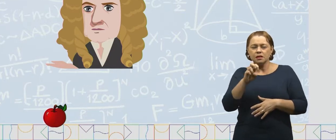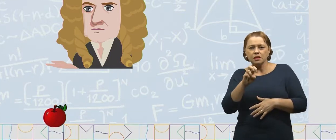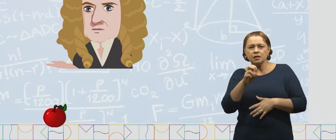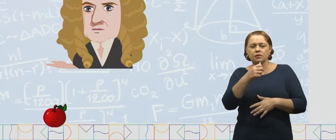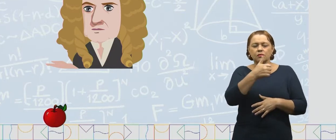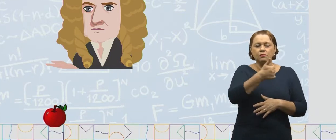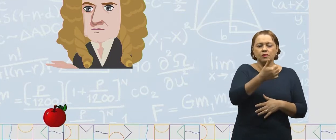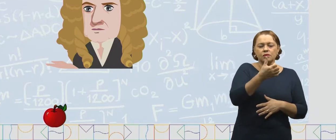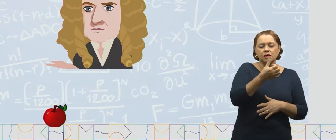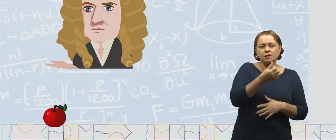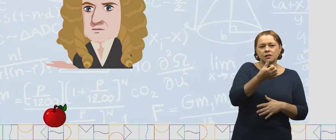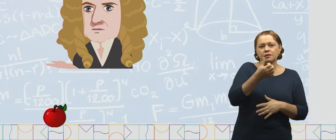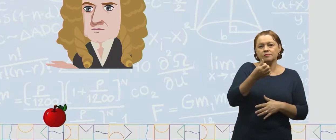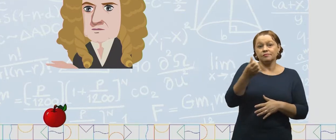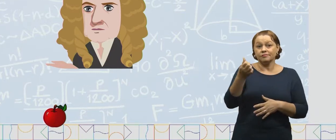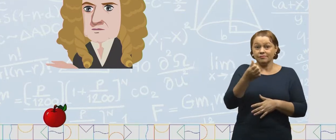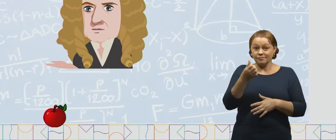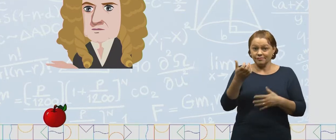1665 e